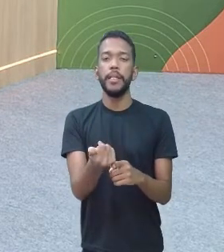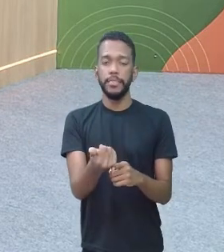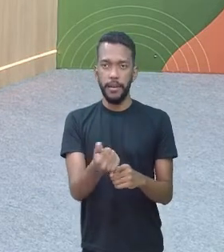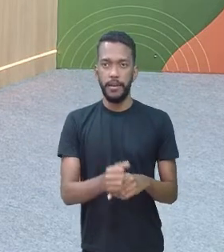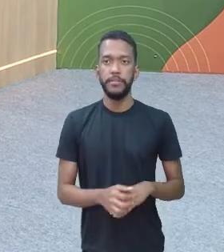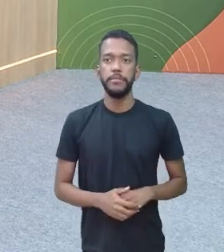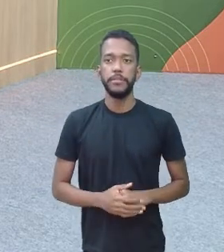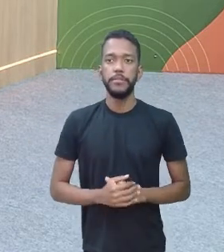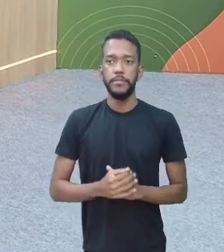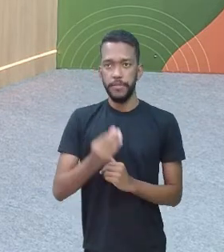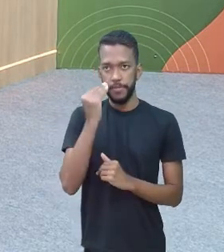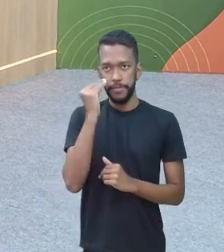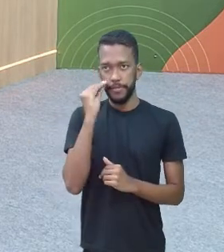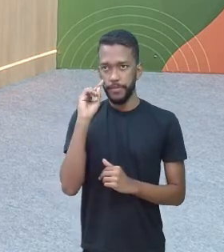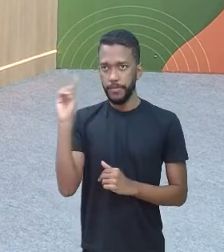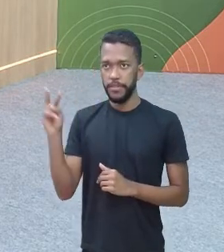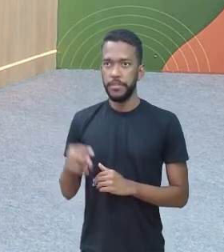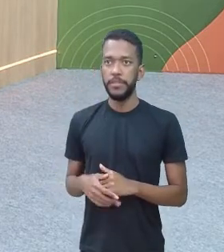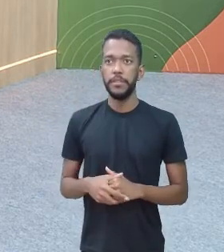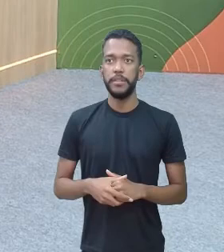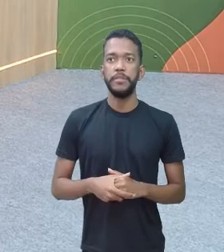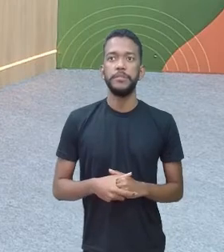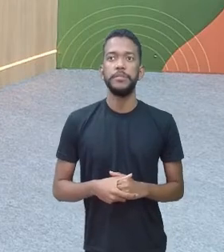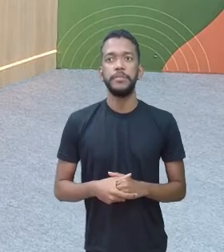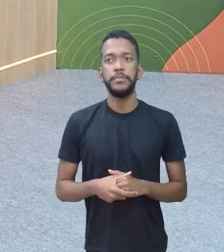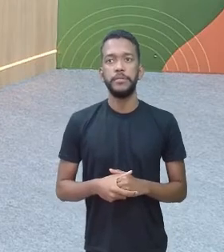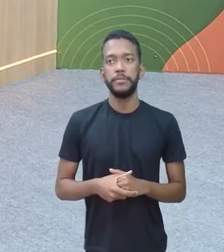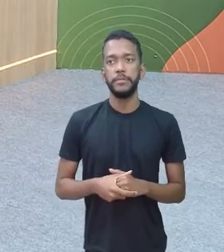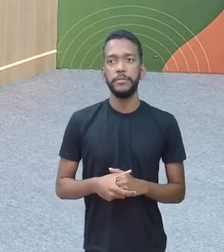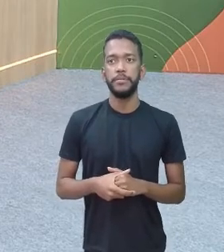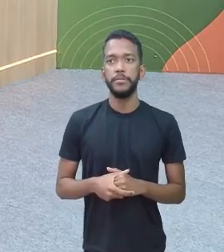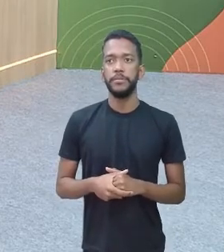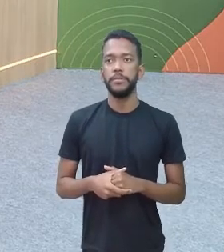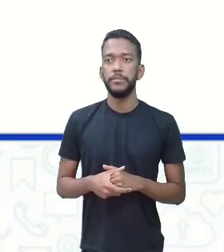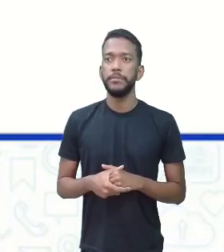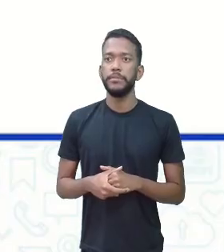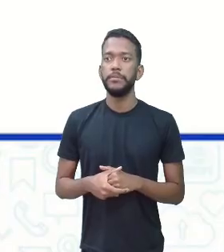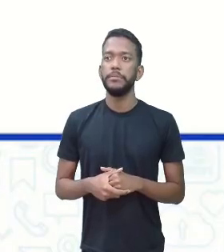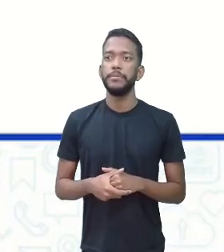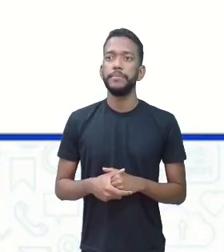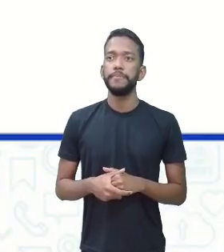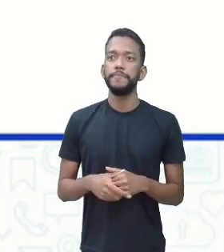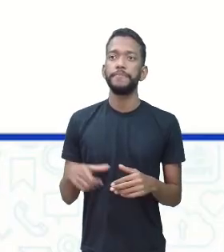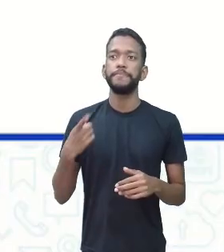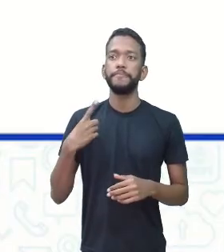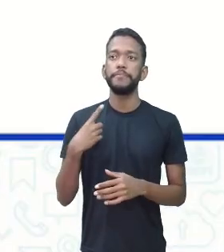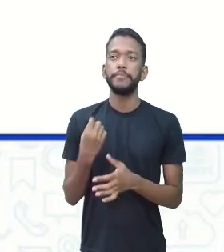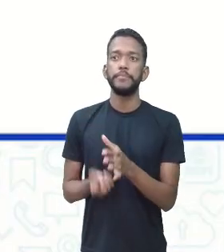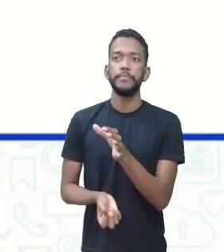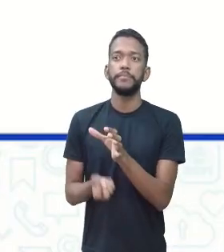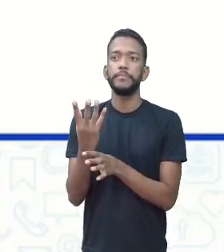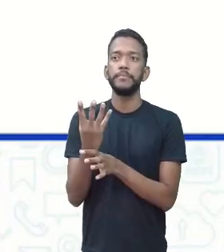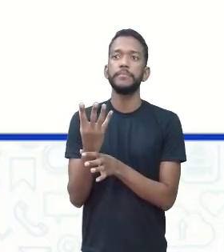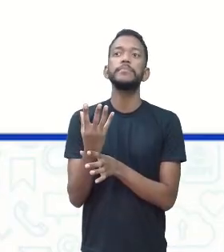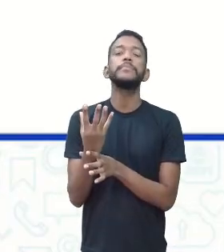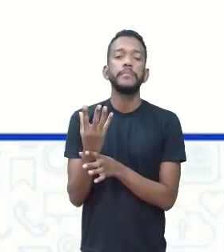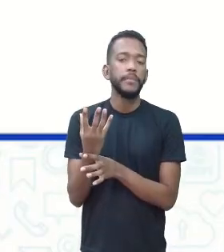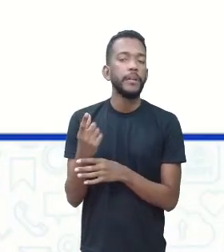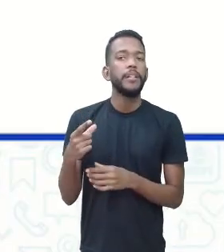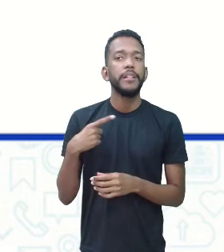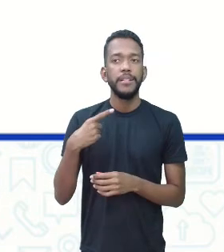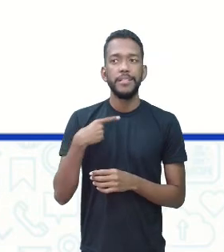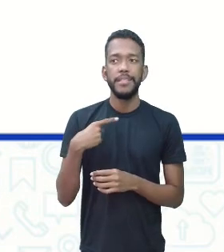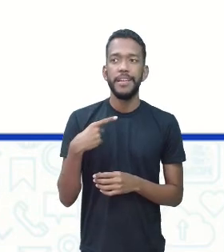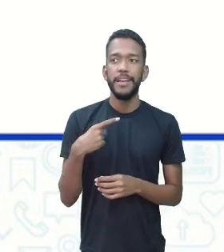agradável. Vamos ver? Nós temos aqui, lembra da palavra café, que eu falei para vocês que não